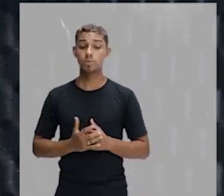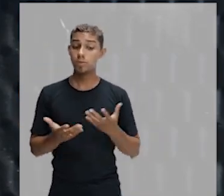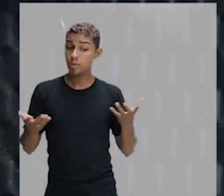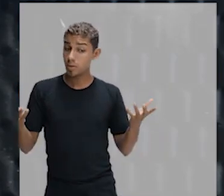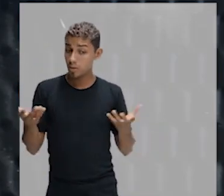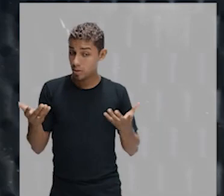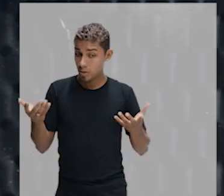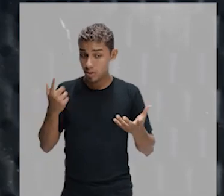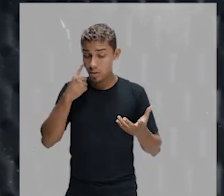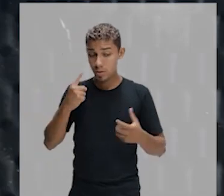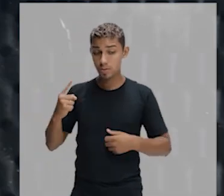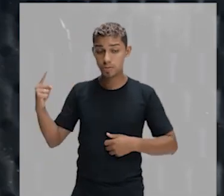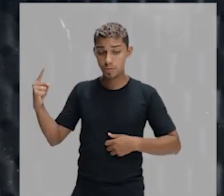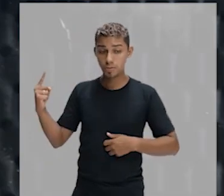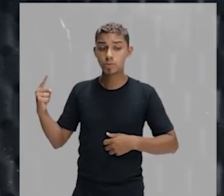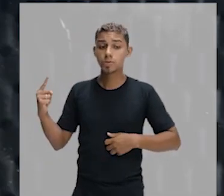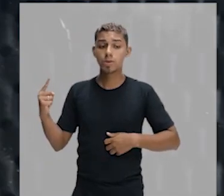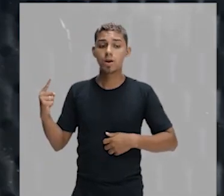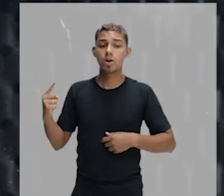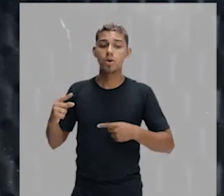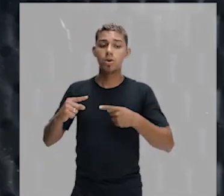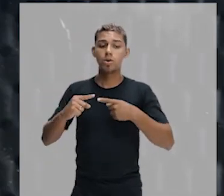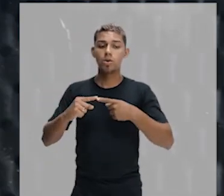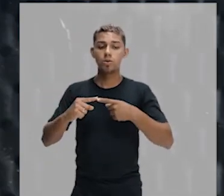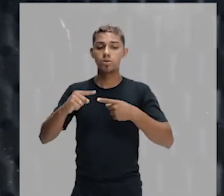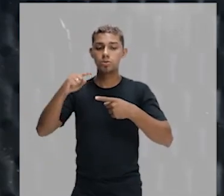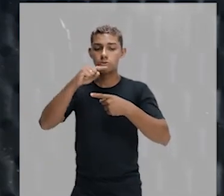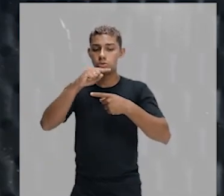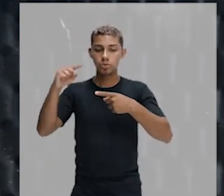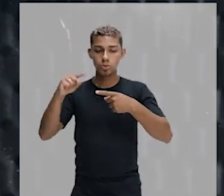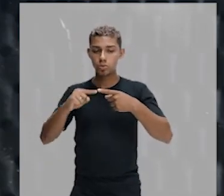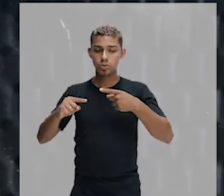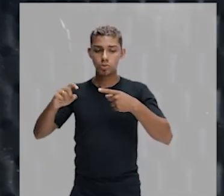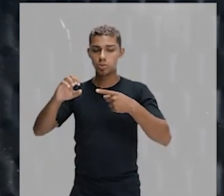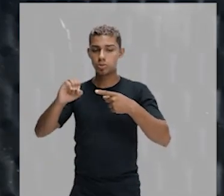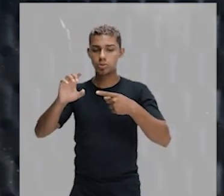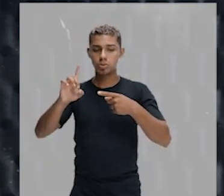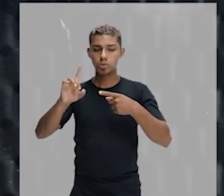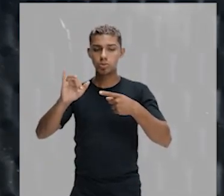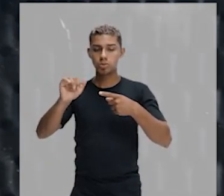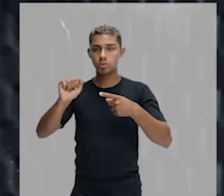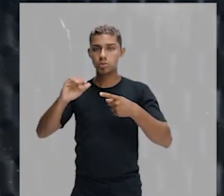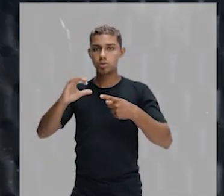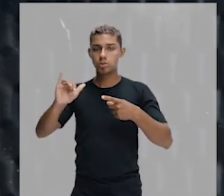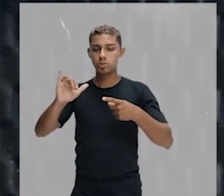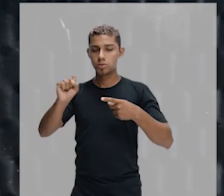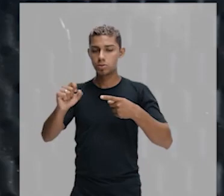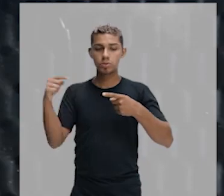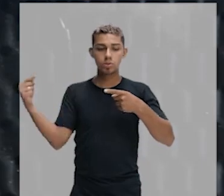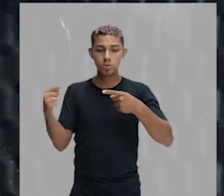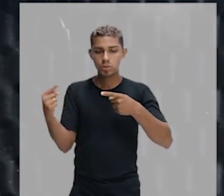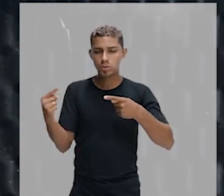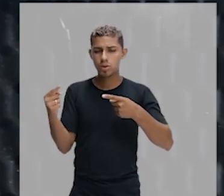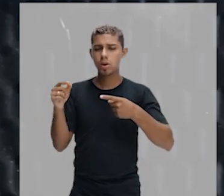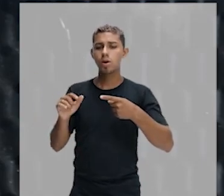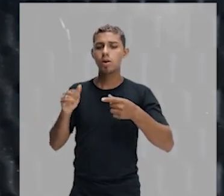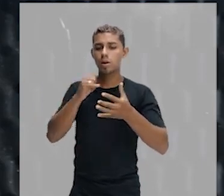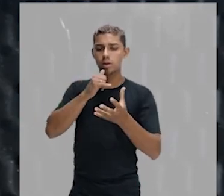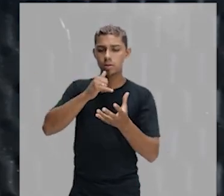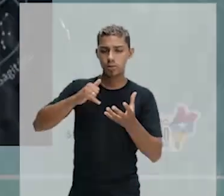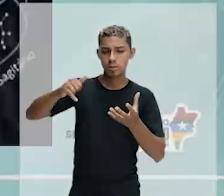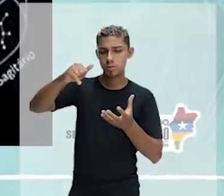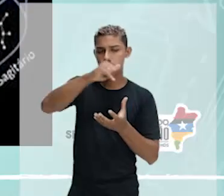visíveis apenas na linha do Equador. Então quem está na linha do Equador consegue ver muito bem elas. Então são